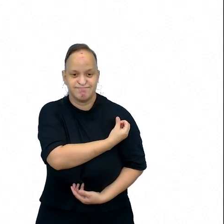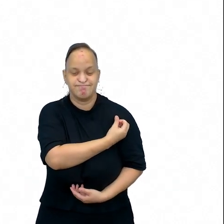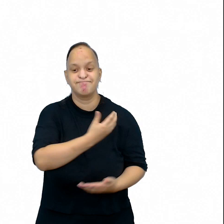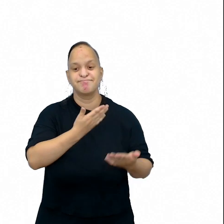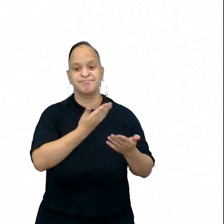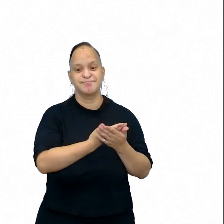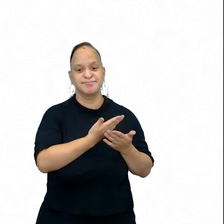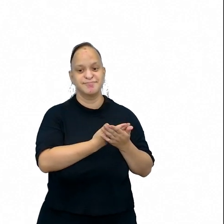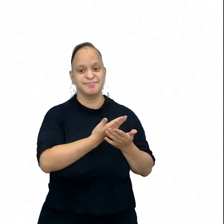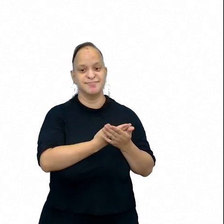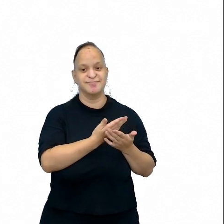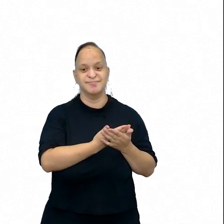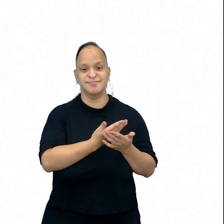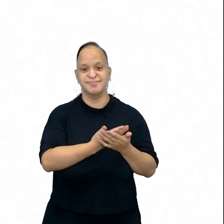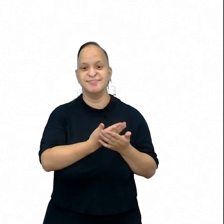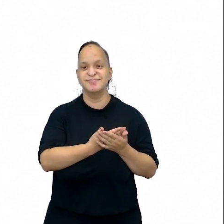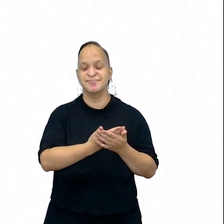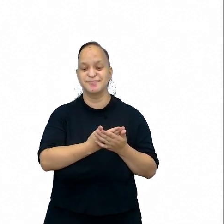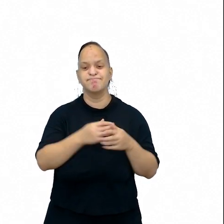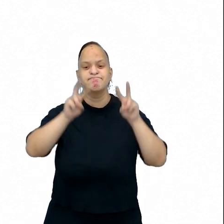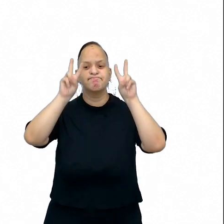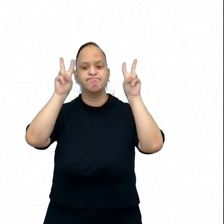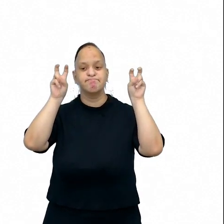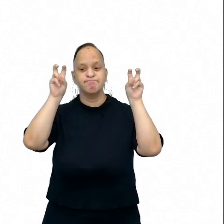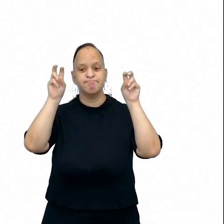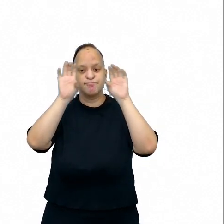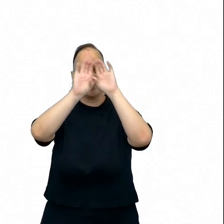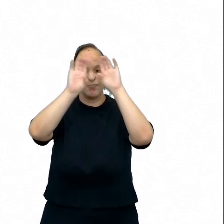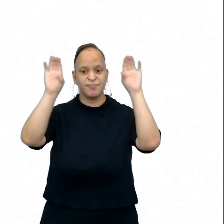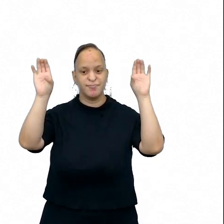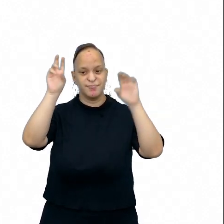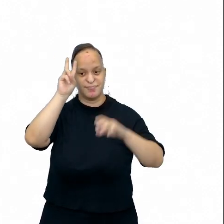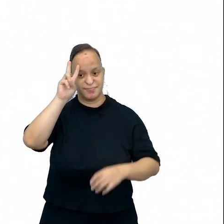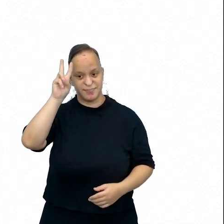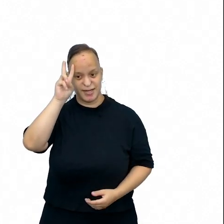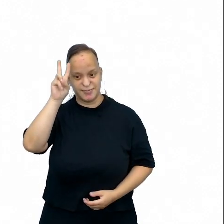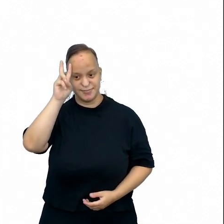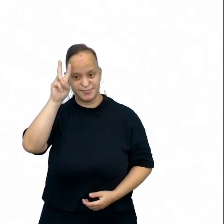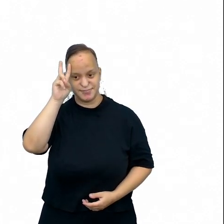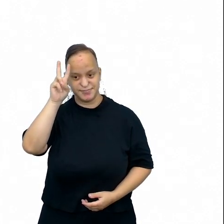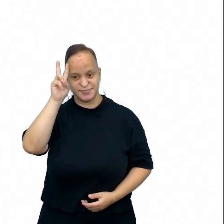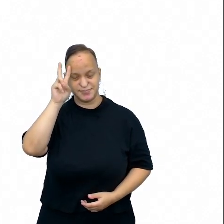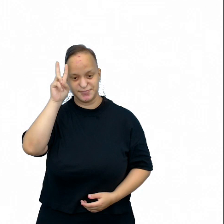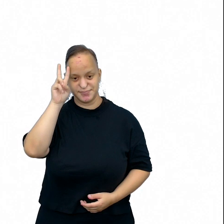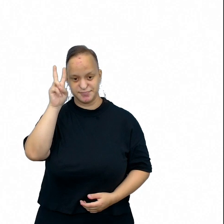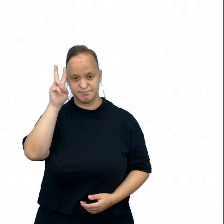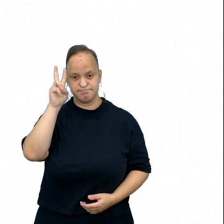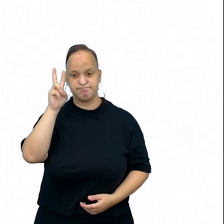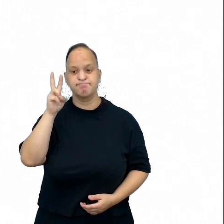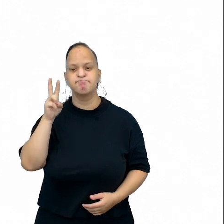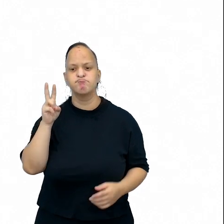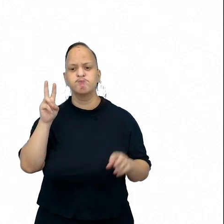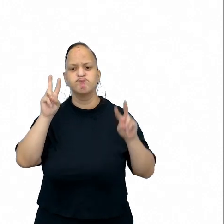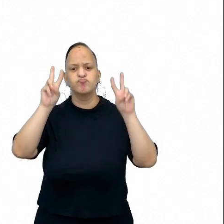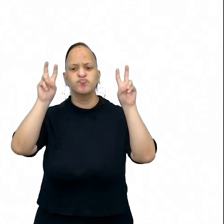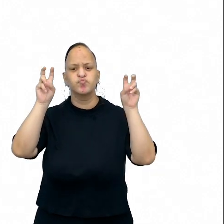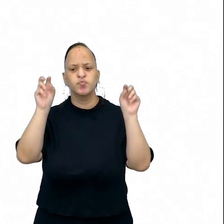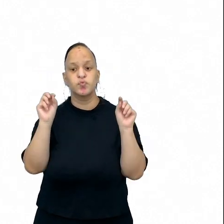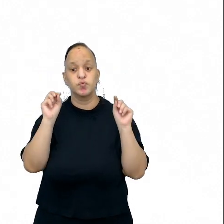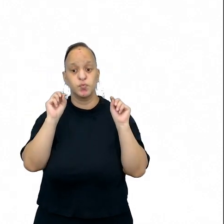para vocês, chamada A História do Céu, né, que se conecta ali com aquilo que nós falamos sobre